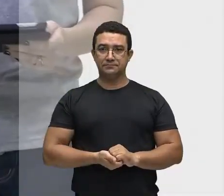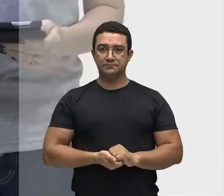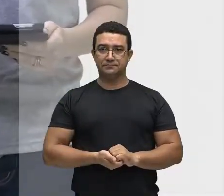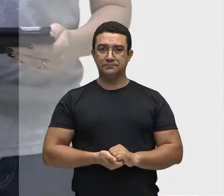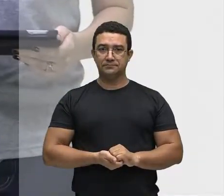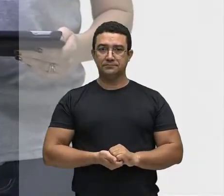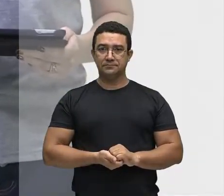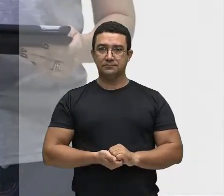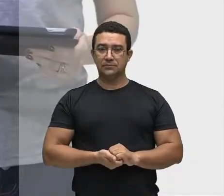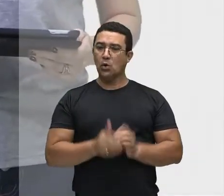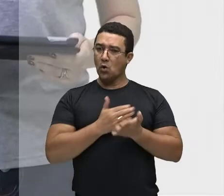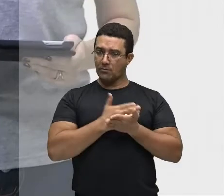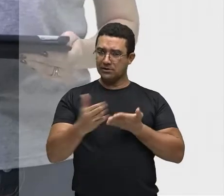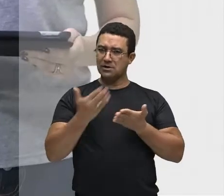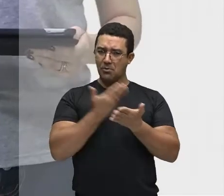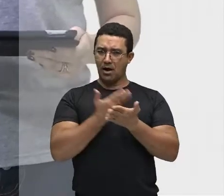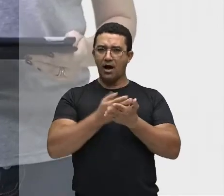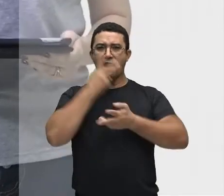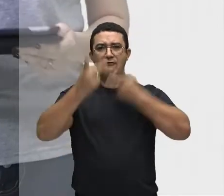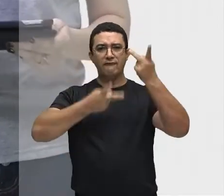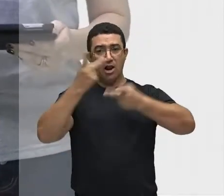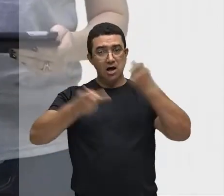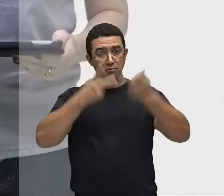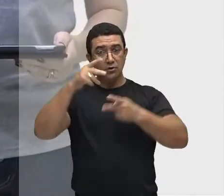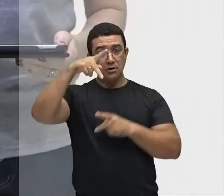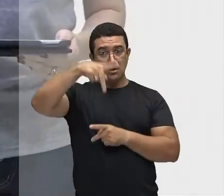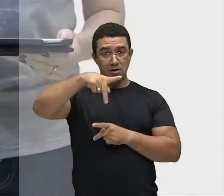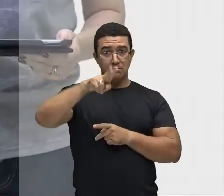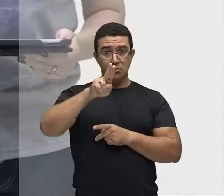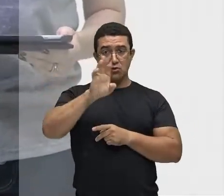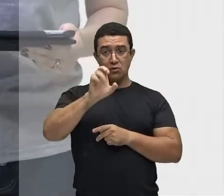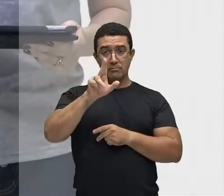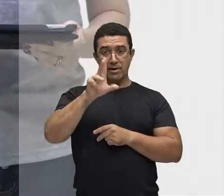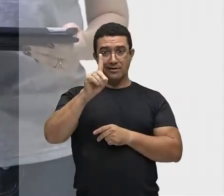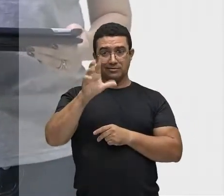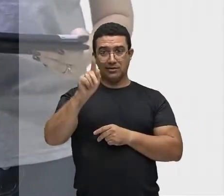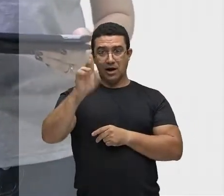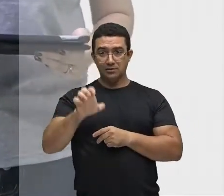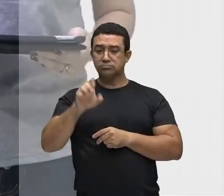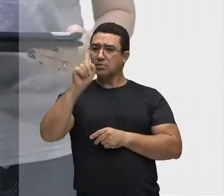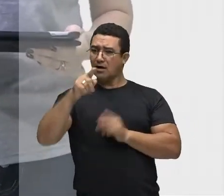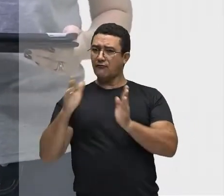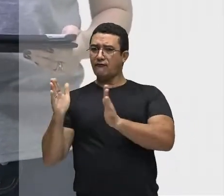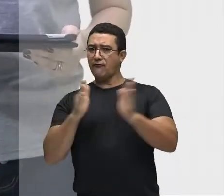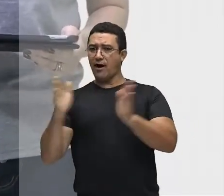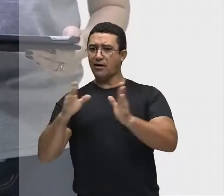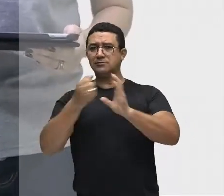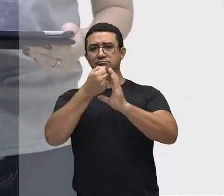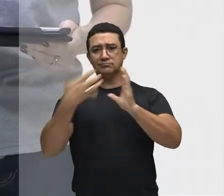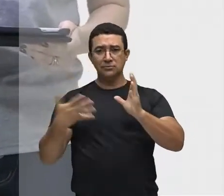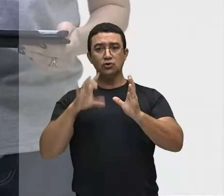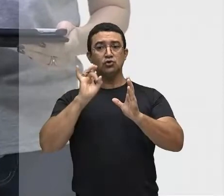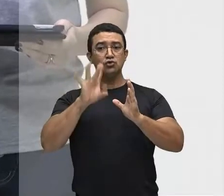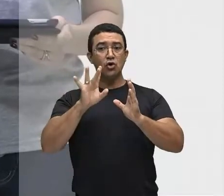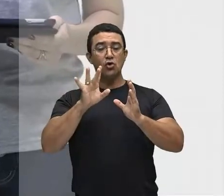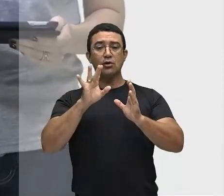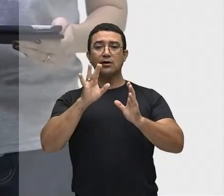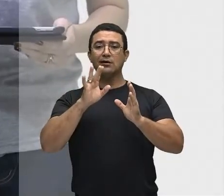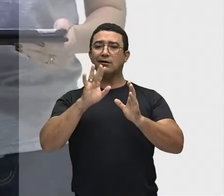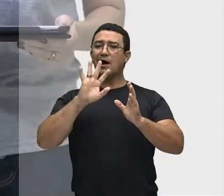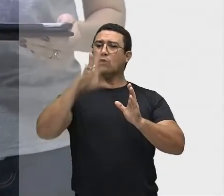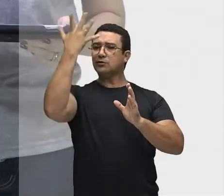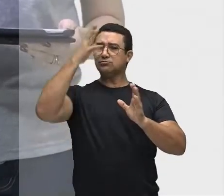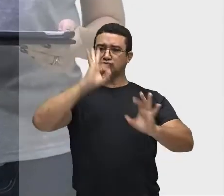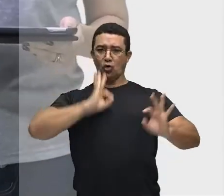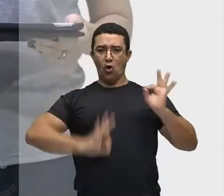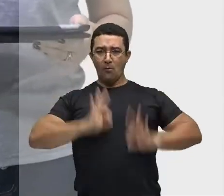Começamos a nossa aula falando sobre a puberdade. Essa fase que é caracterizada principalmente pela ação dos hormônios, né?